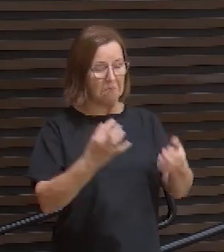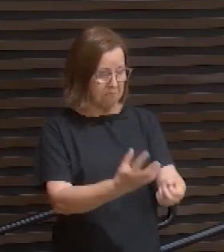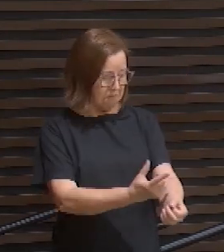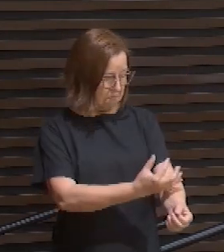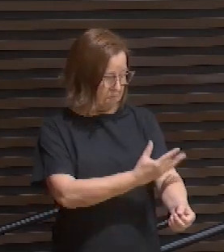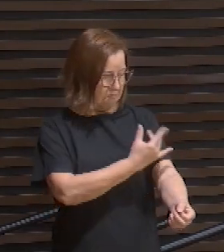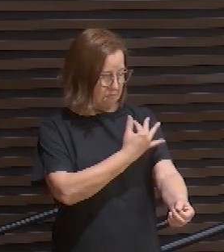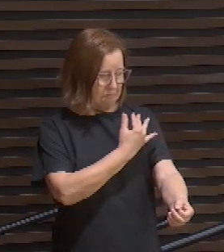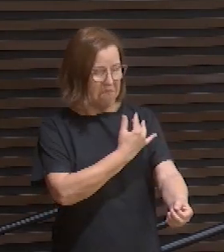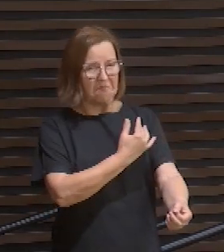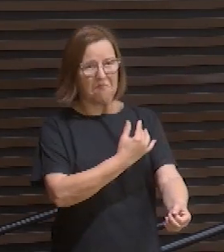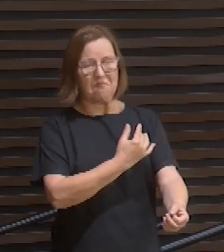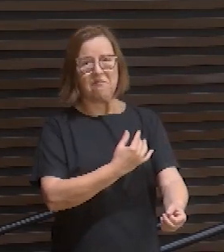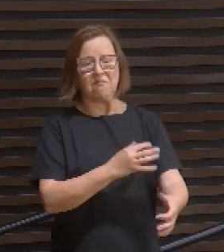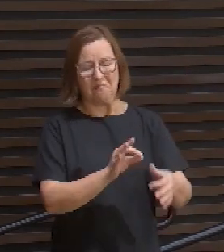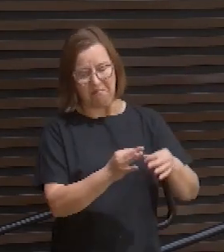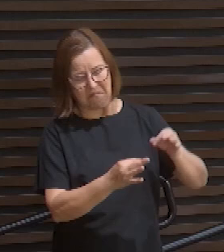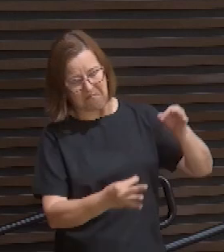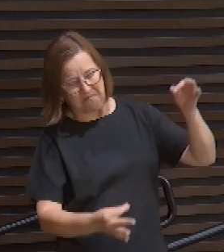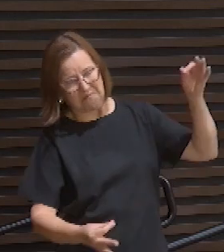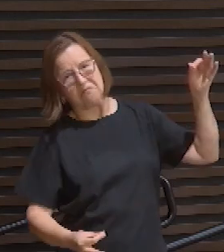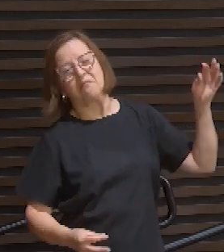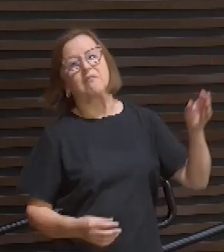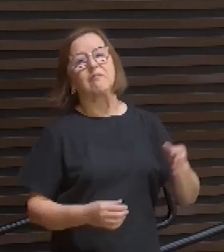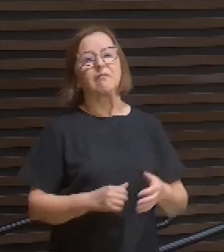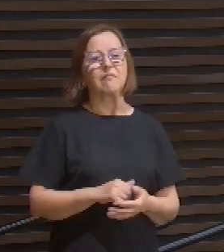emocionalismo e etc, etc, etc.